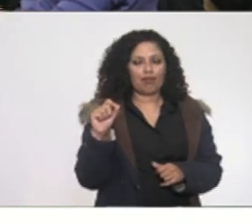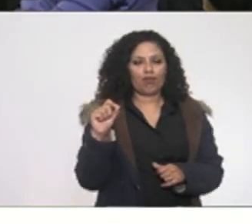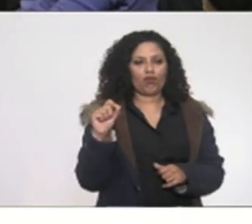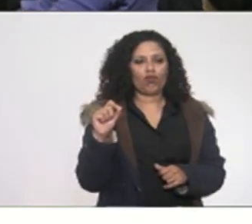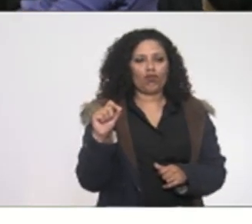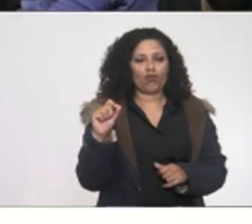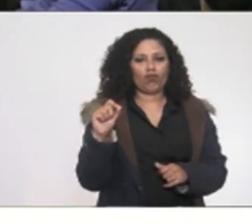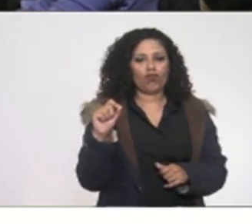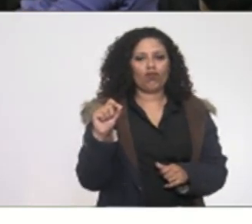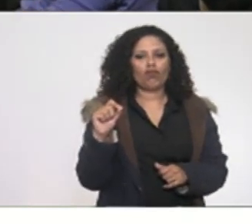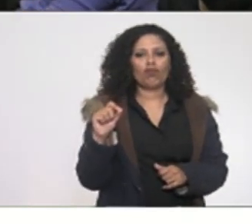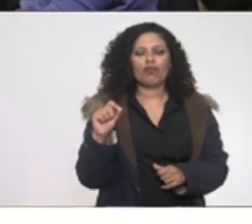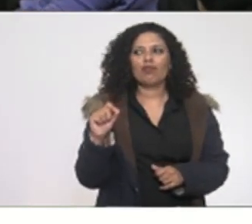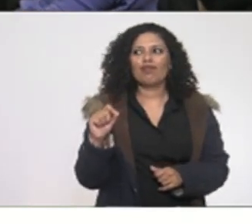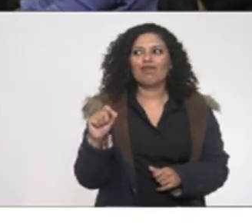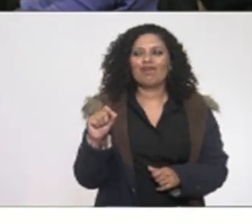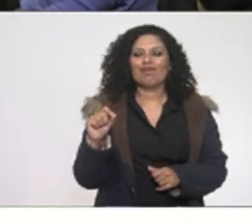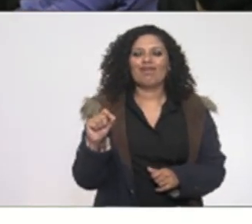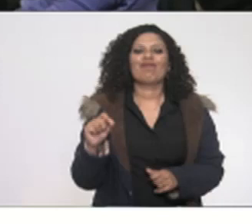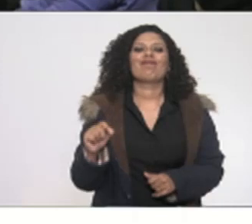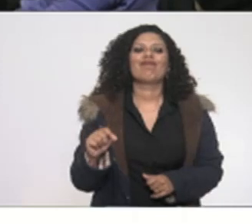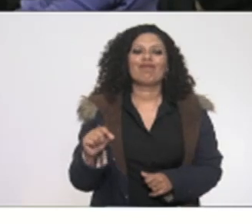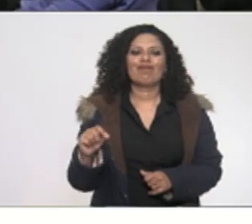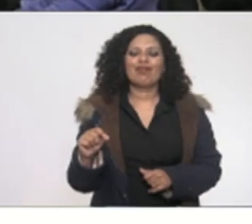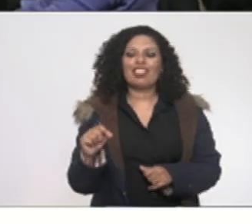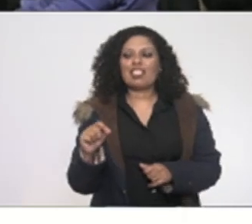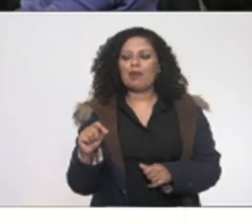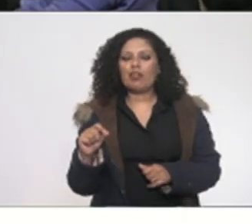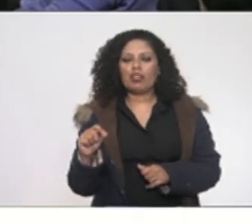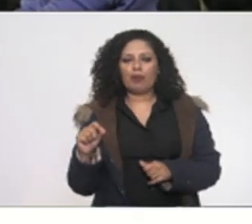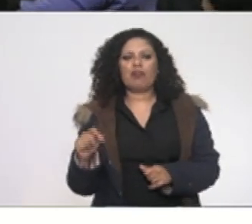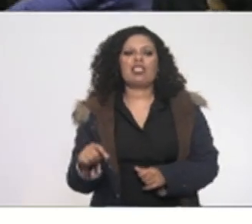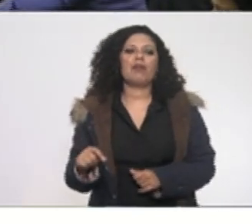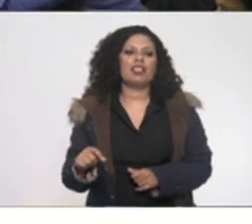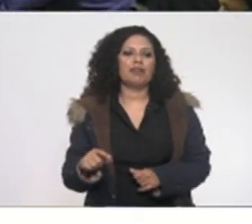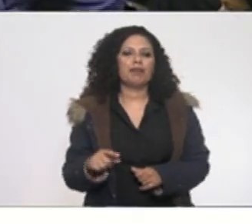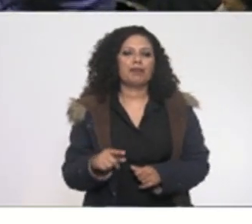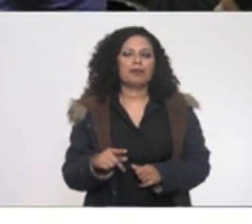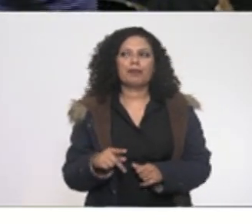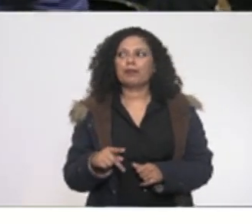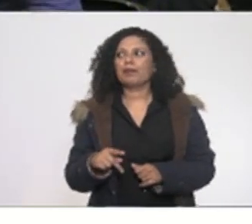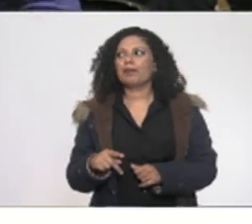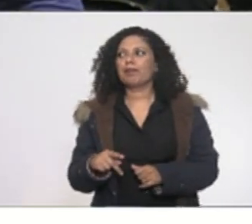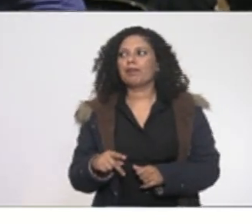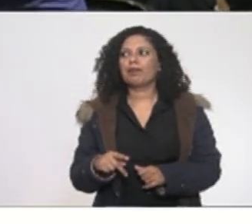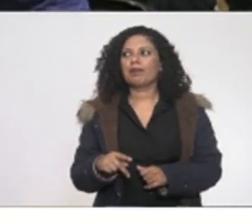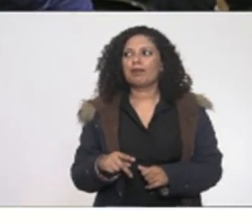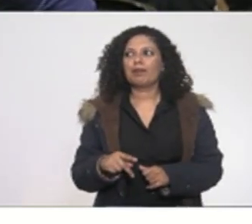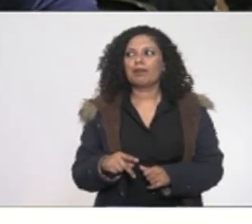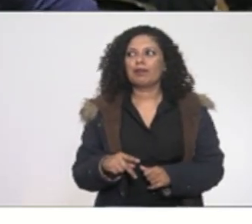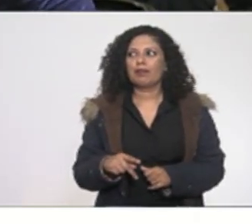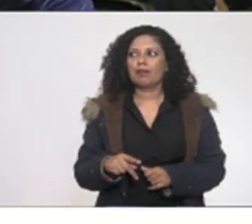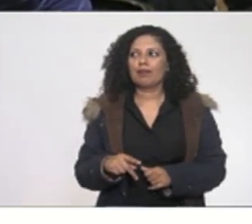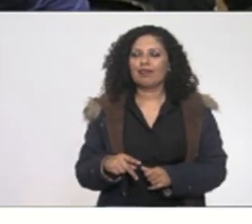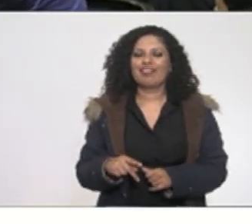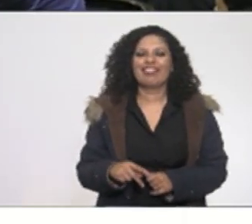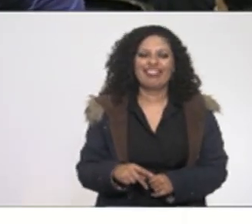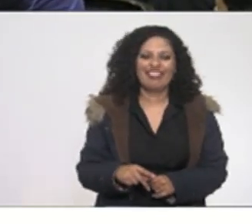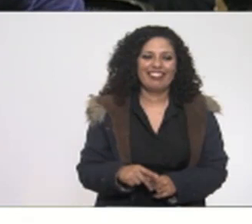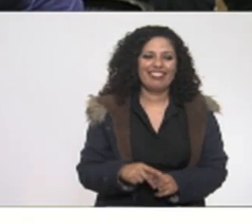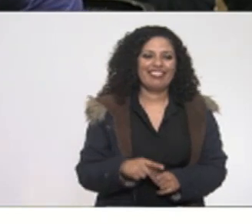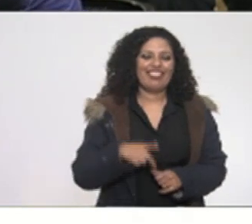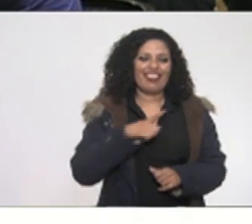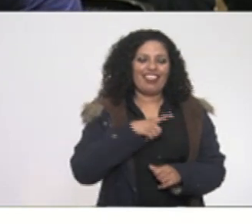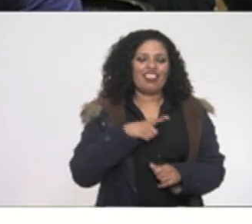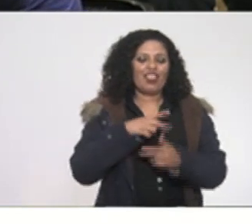importantíssimo. Eu entendi a pergunta de Vossa Excelência. É para a Superintendência de Distribuição Logística. Que porque existe